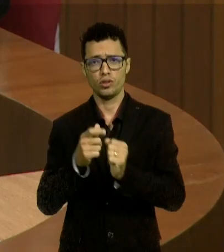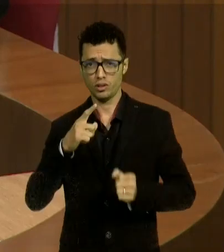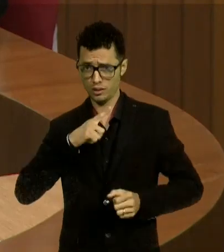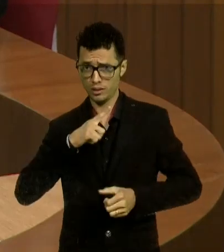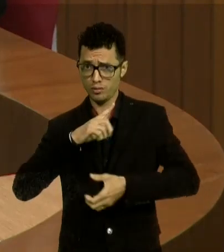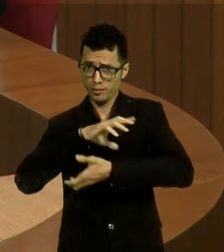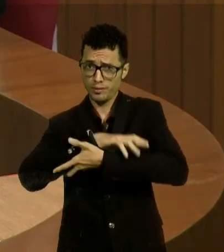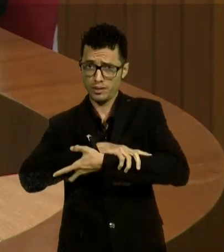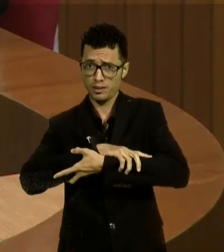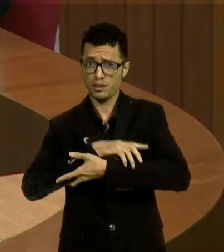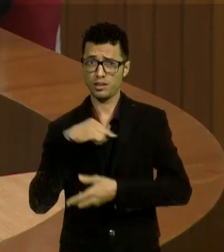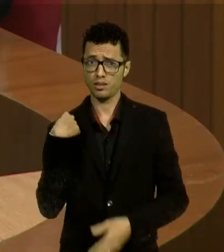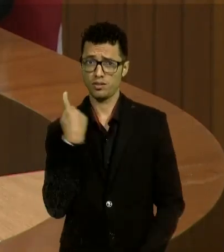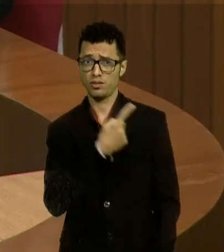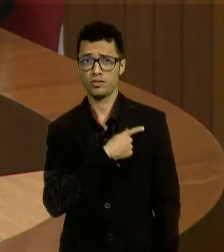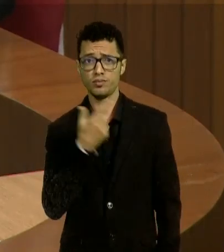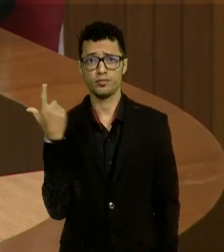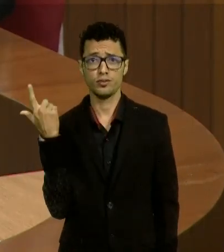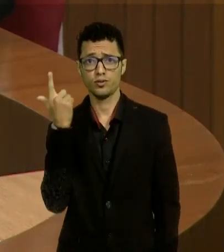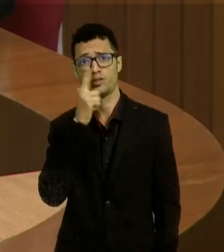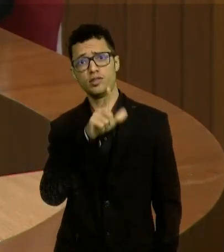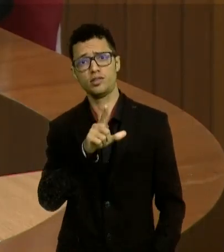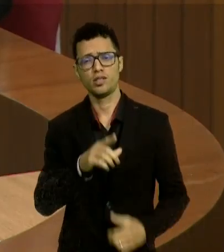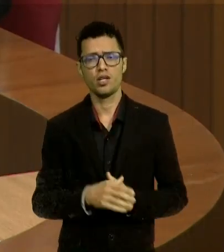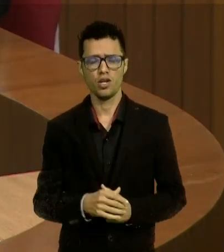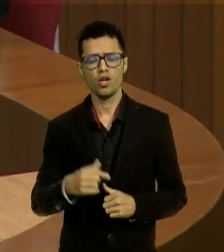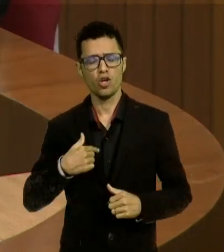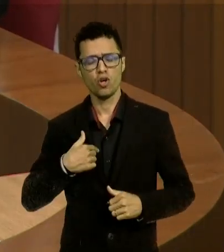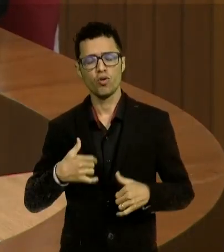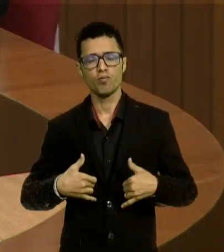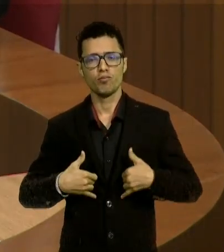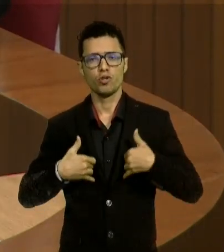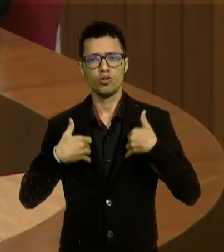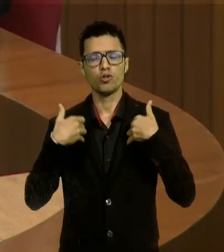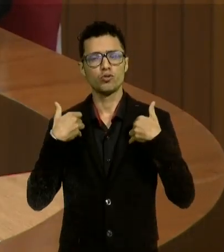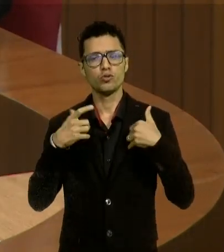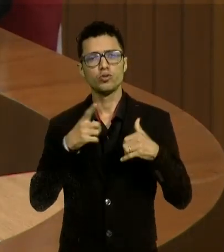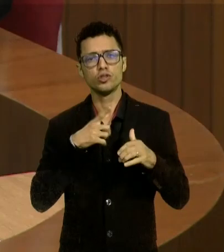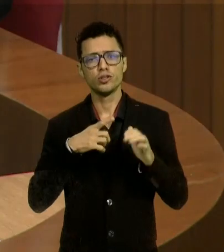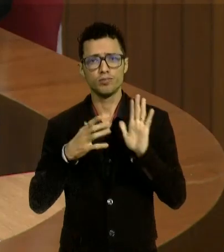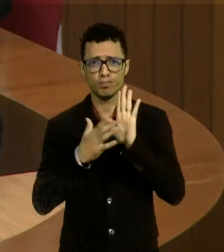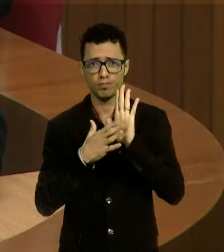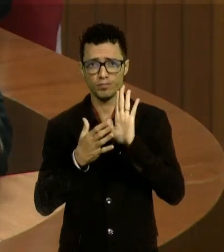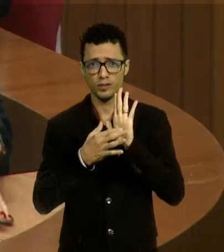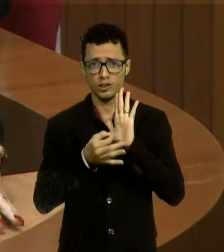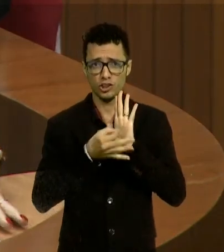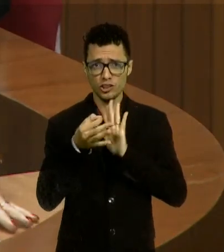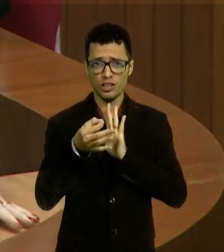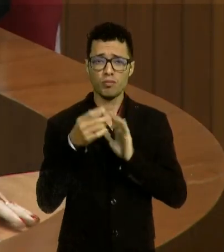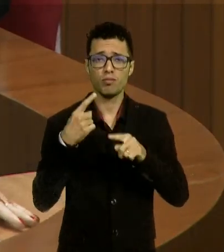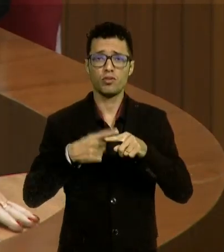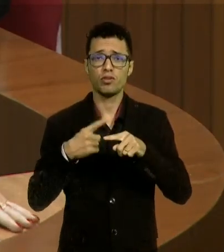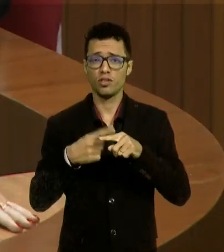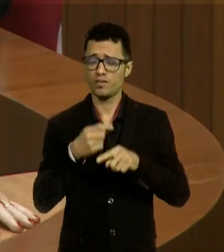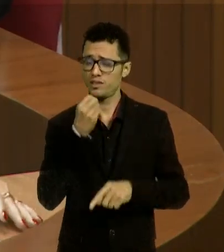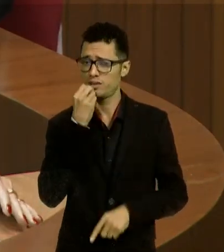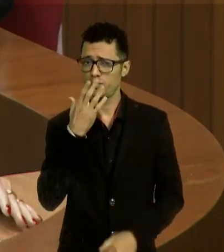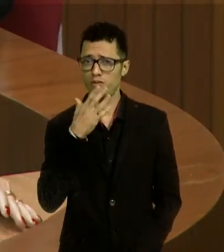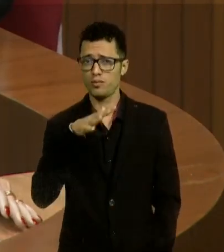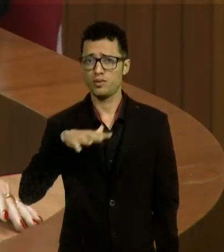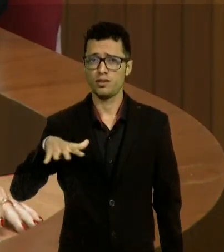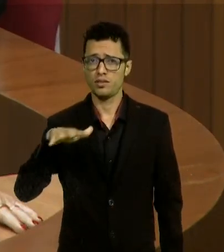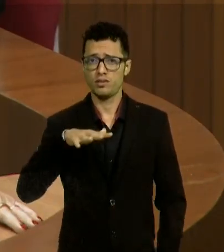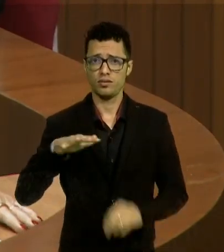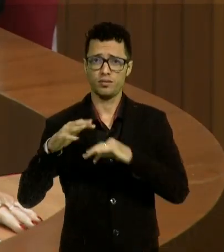que eu me orgulho muito de ter indicado e que vai ser muito bom para a nossa cidade de Balsas,